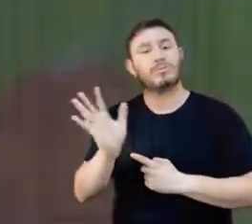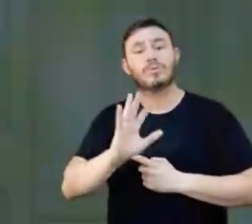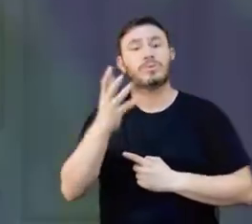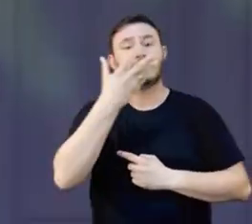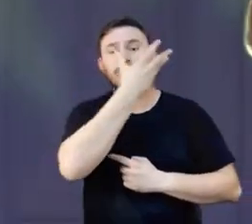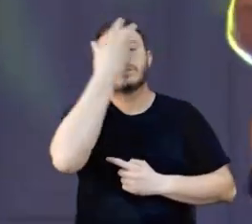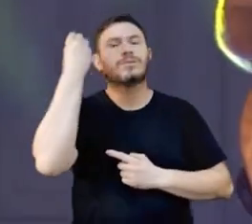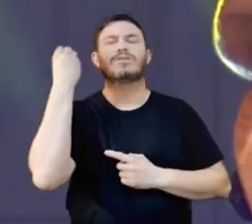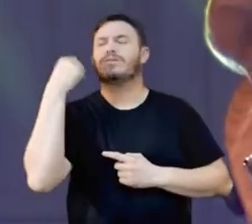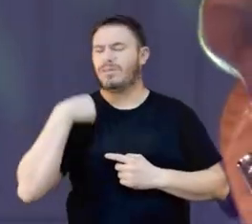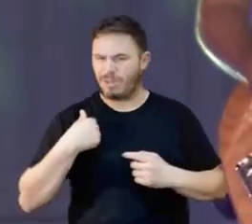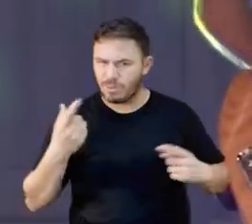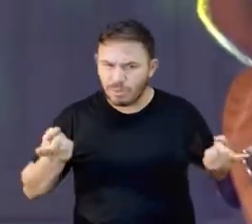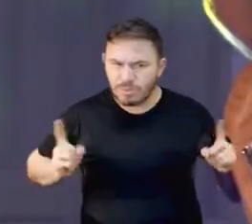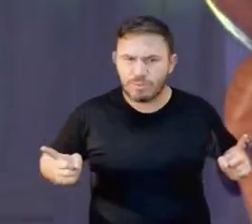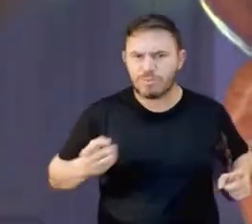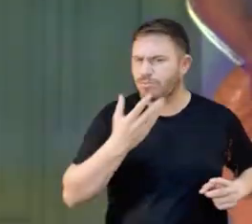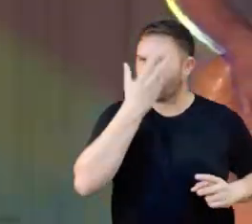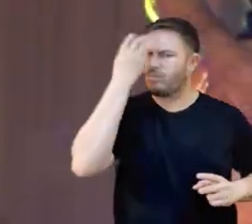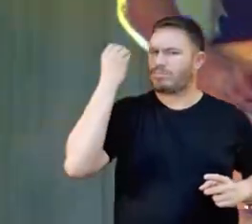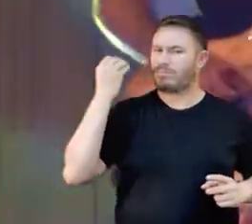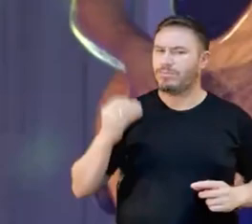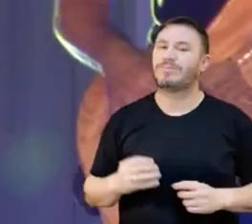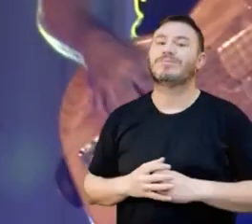eu não esqueço, oh no,